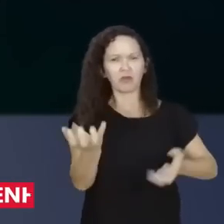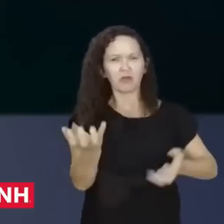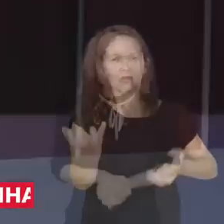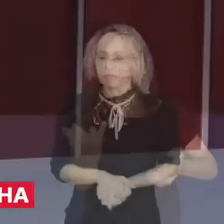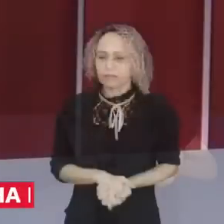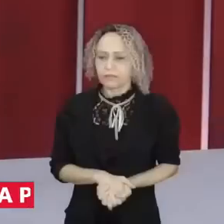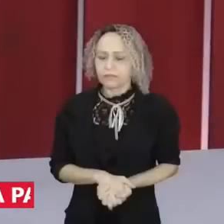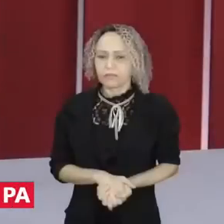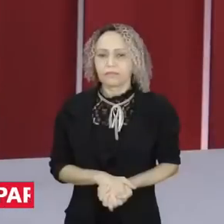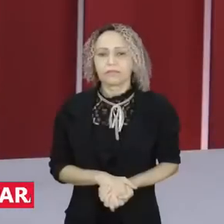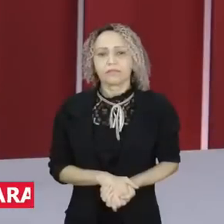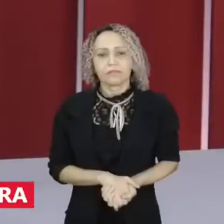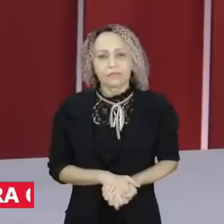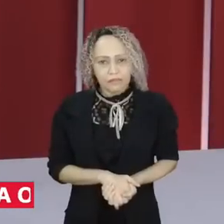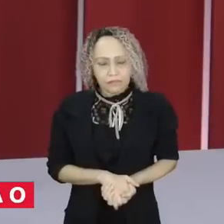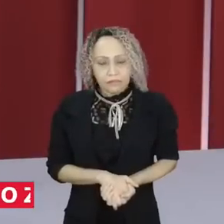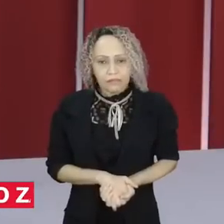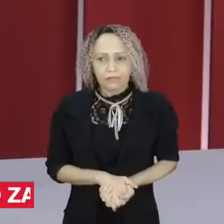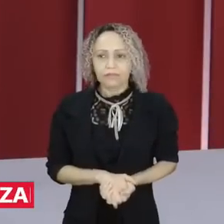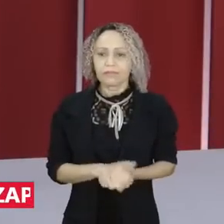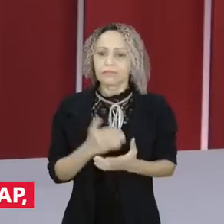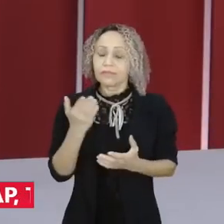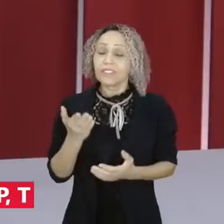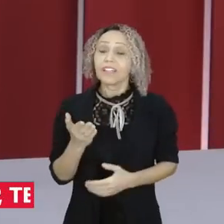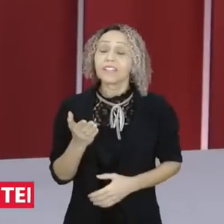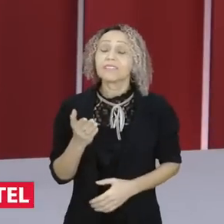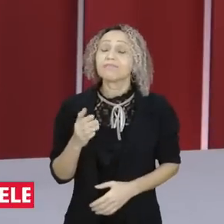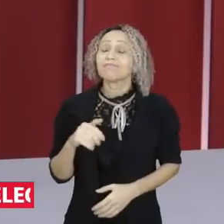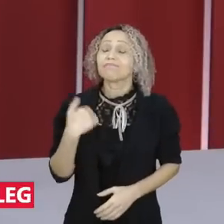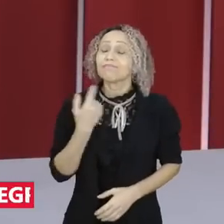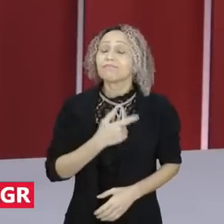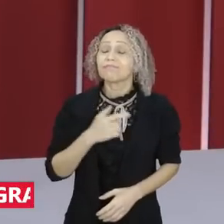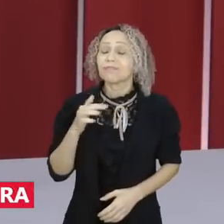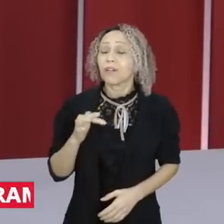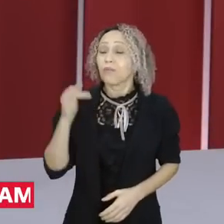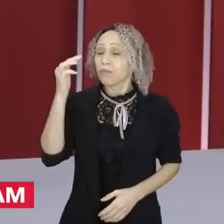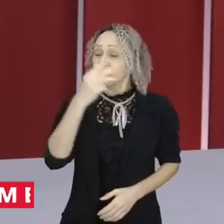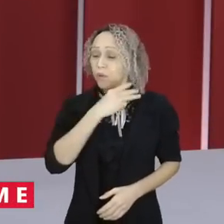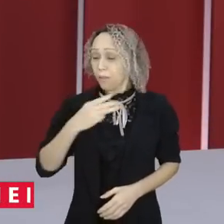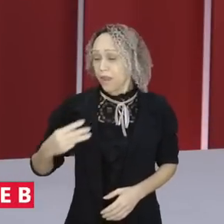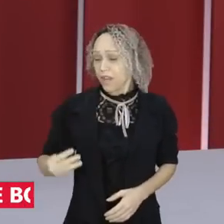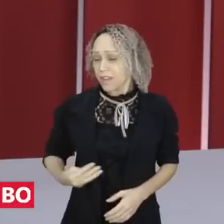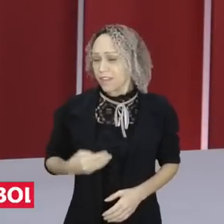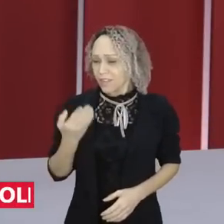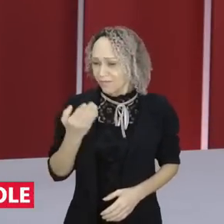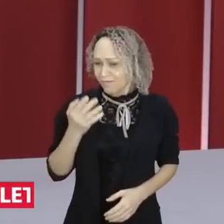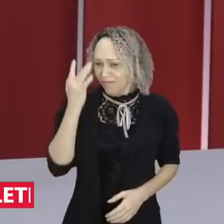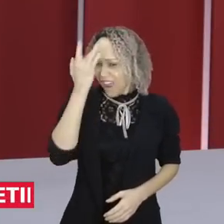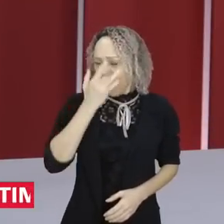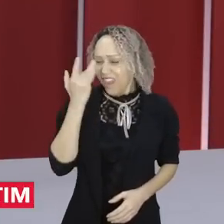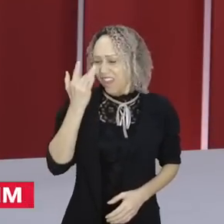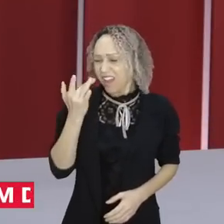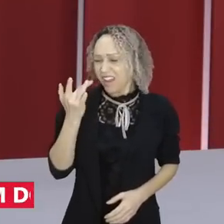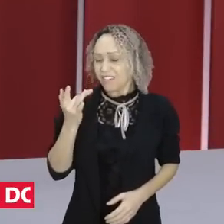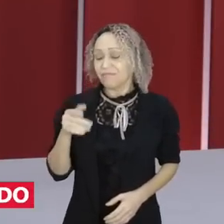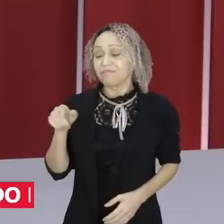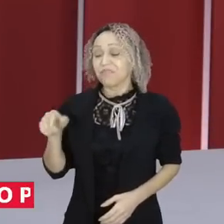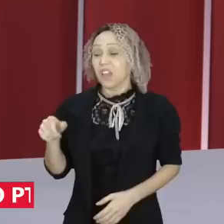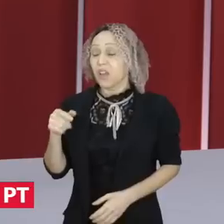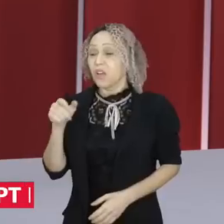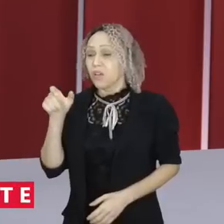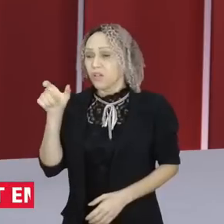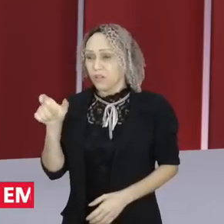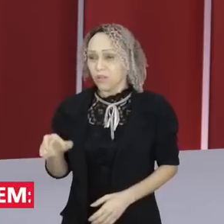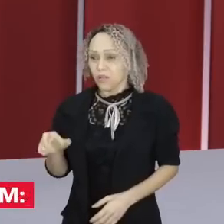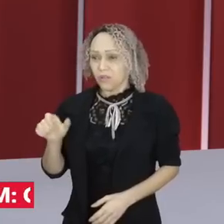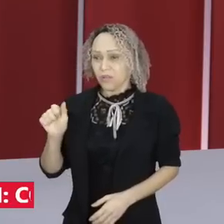normalidade. Está aí o nosso futuro ministro aqui, o Alberto Quironi, comemorando também. Fernando Haddad será um ótimo ministro da